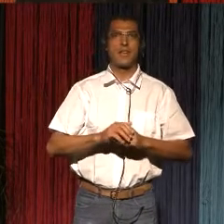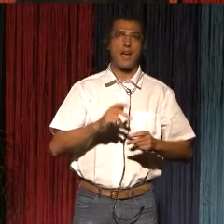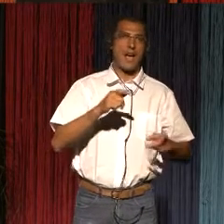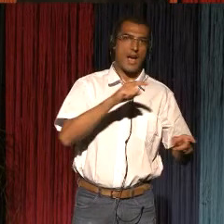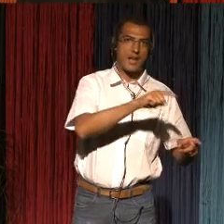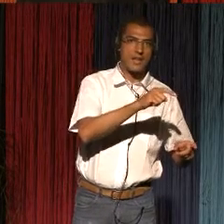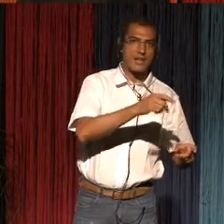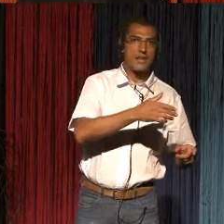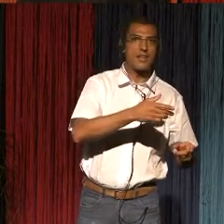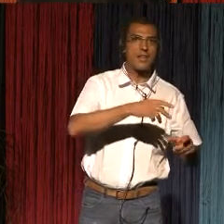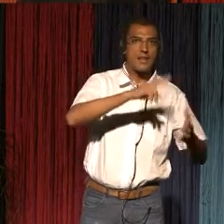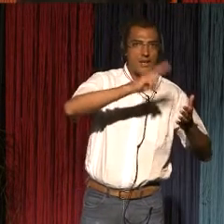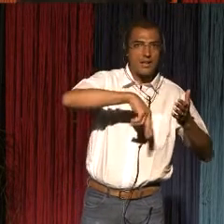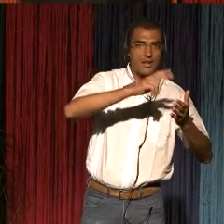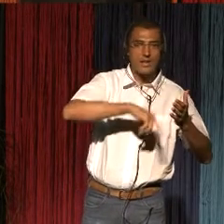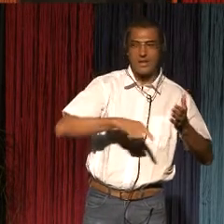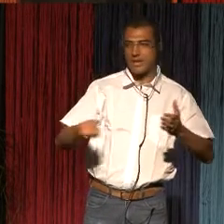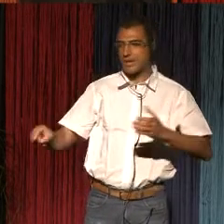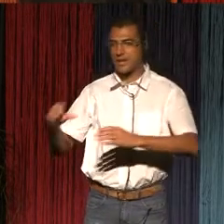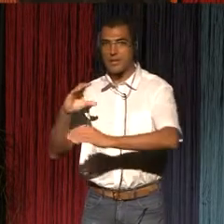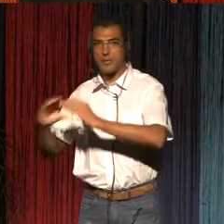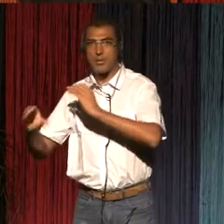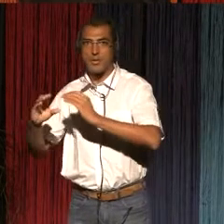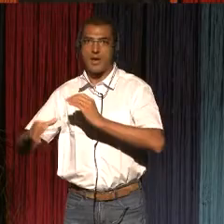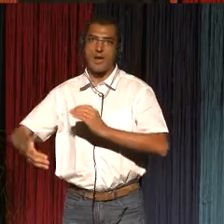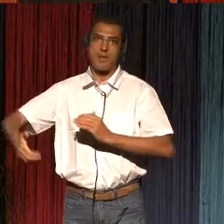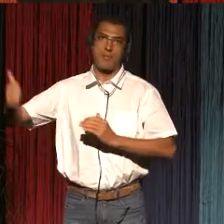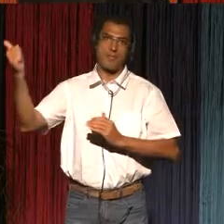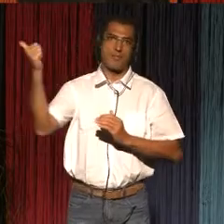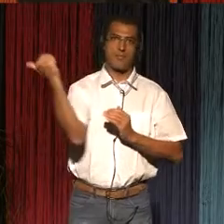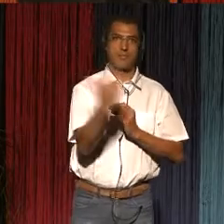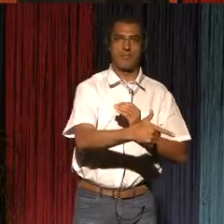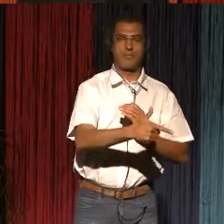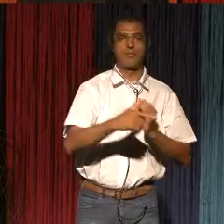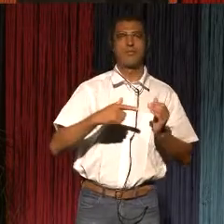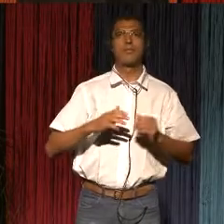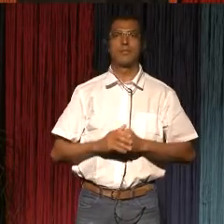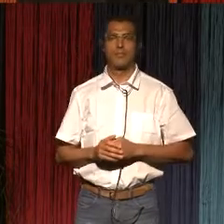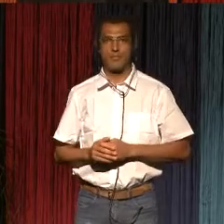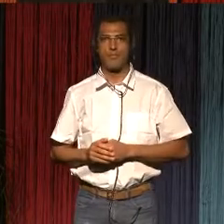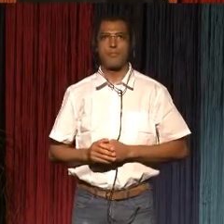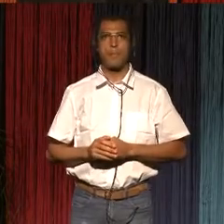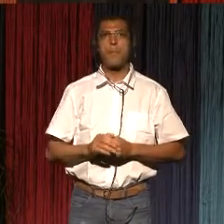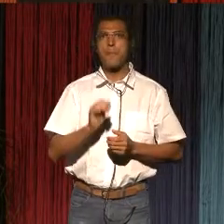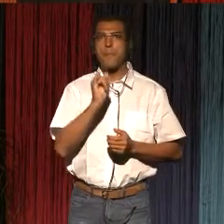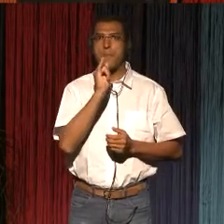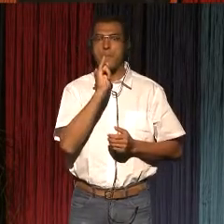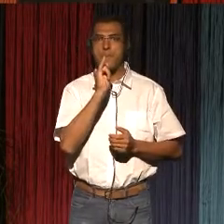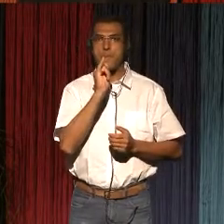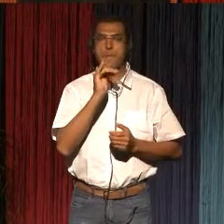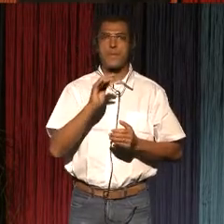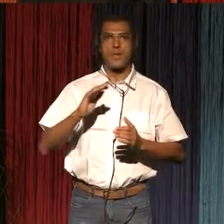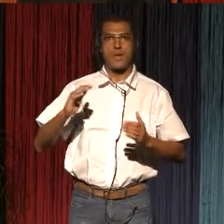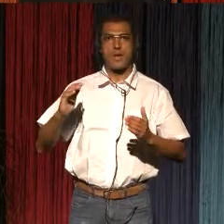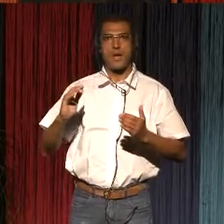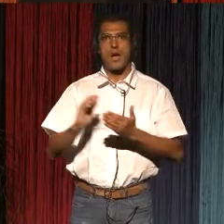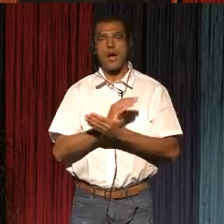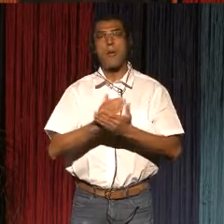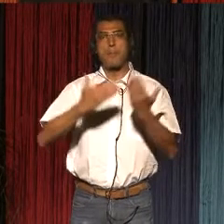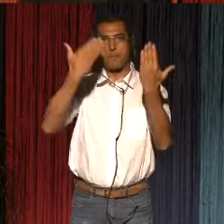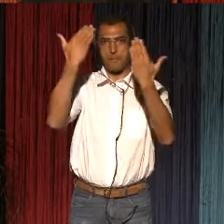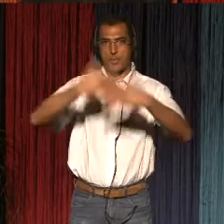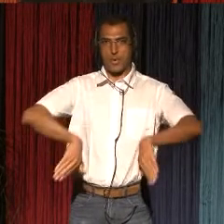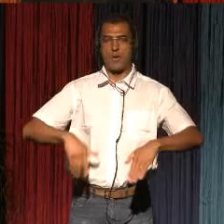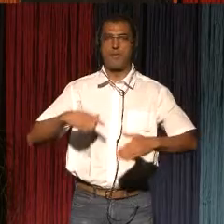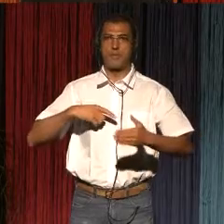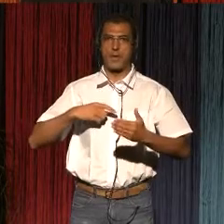curto prazo, se não tem esse resultado a longo prazo sustentado. Por exemplo, as provas padronizadas, elas